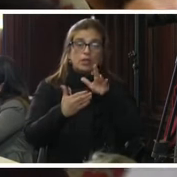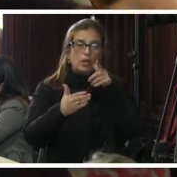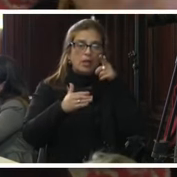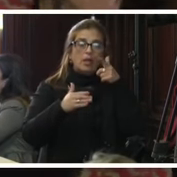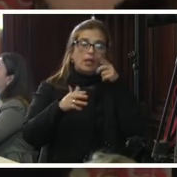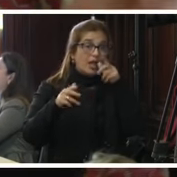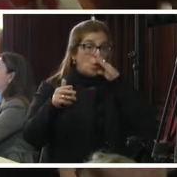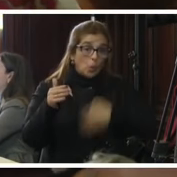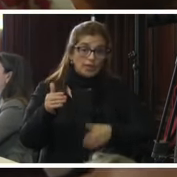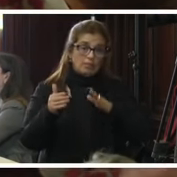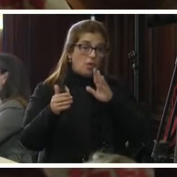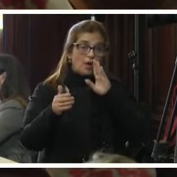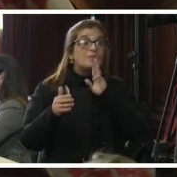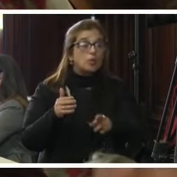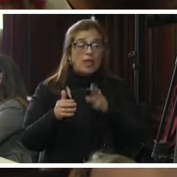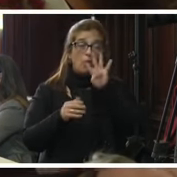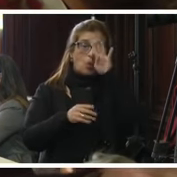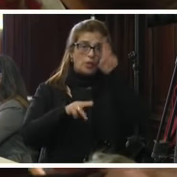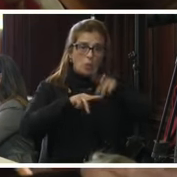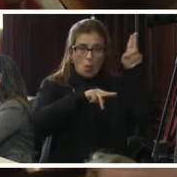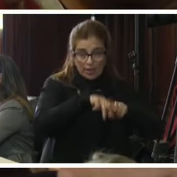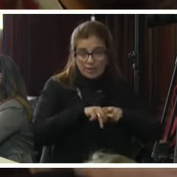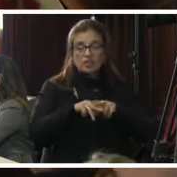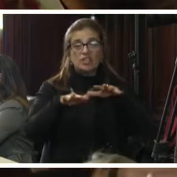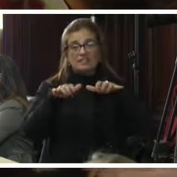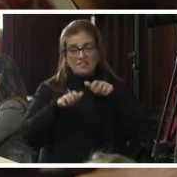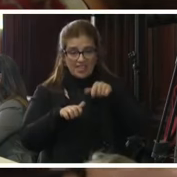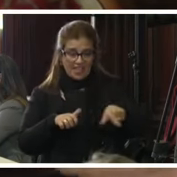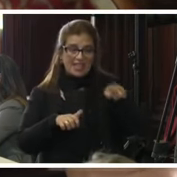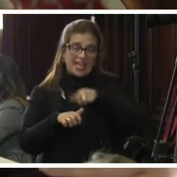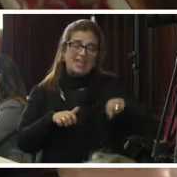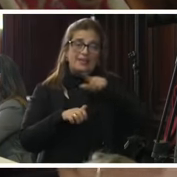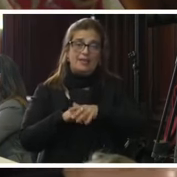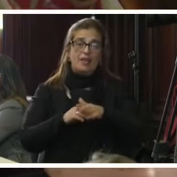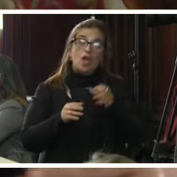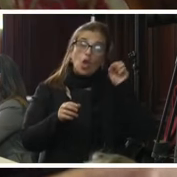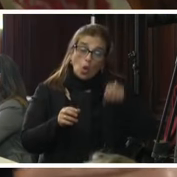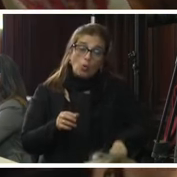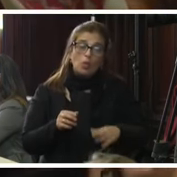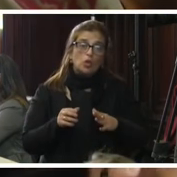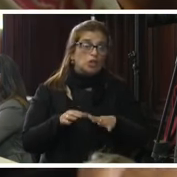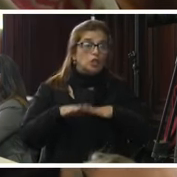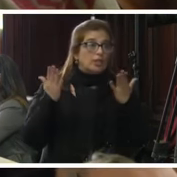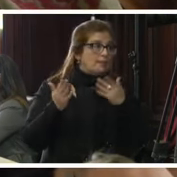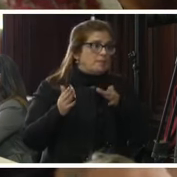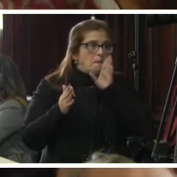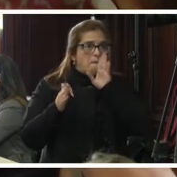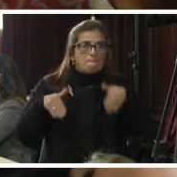pessoas mortas, levou pânico aos 70 mil moradores que tiveram suas atividades habituais totalmente